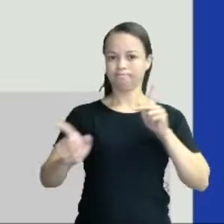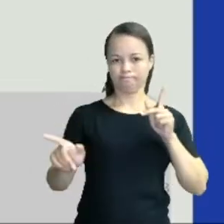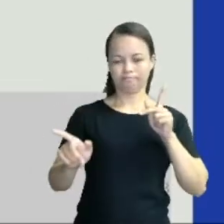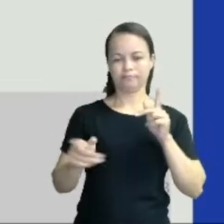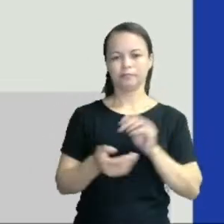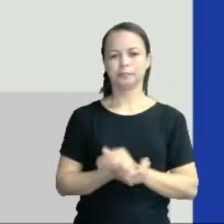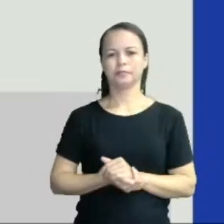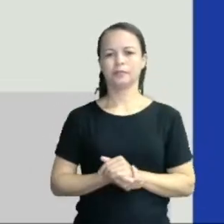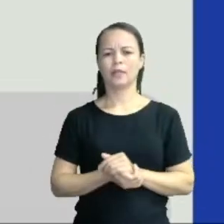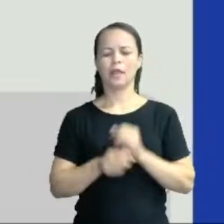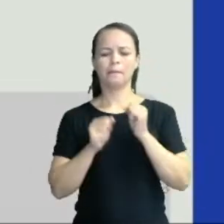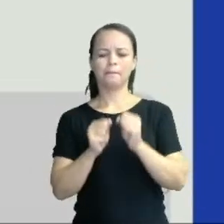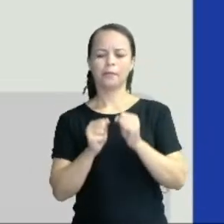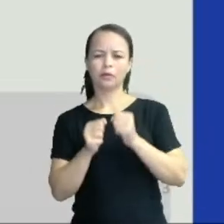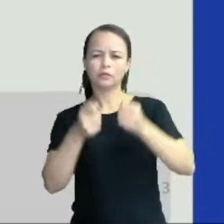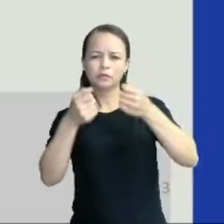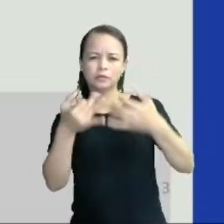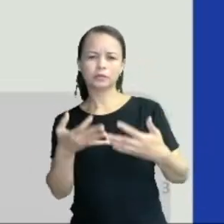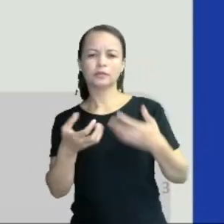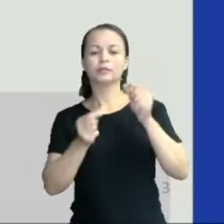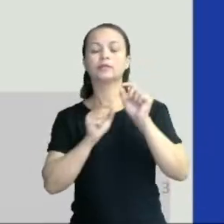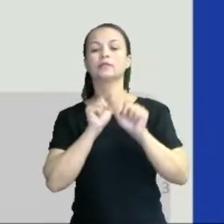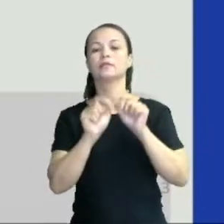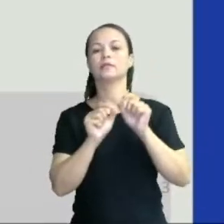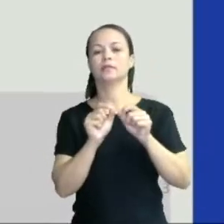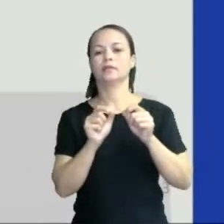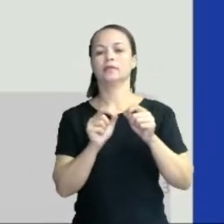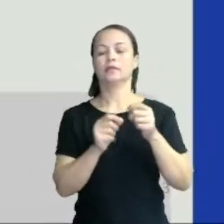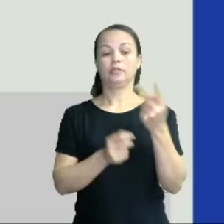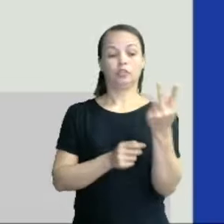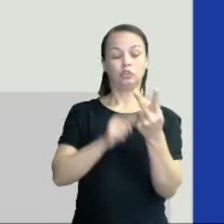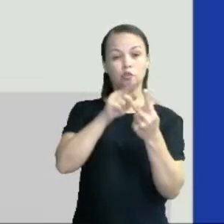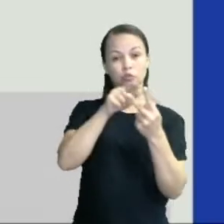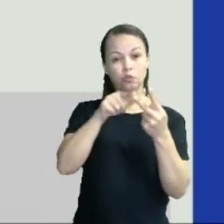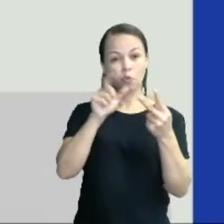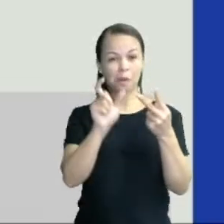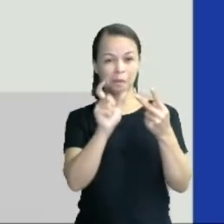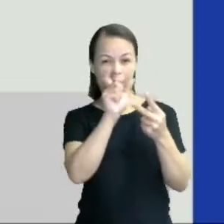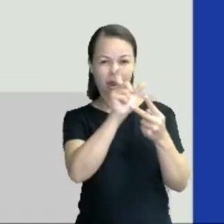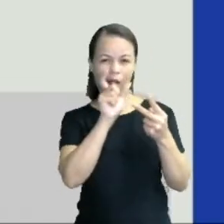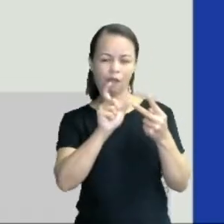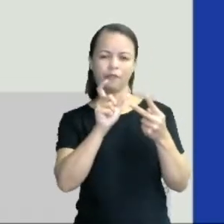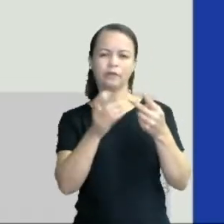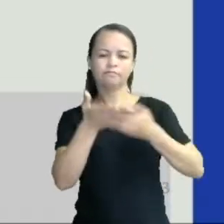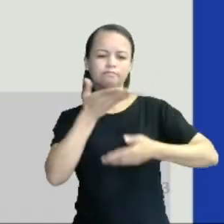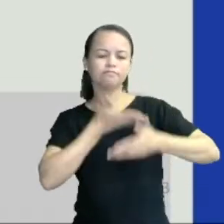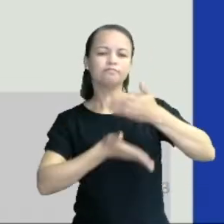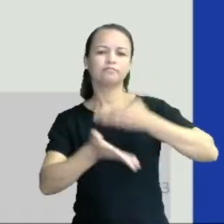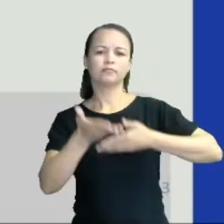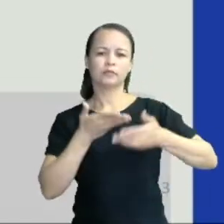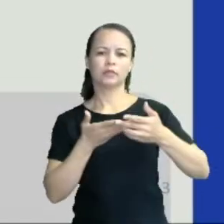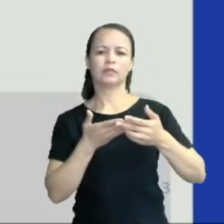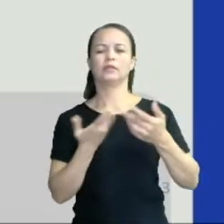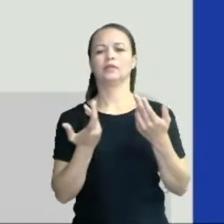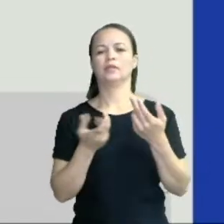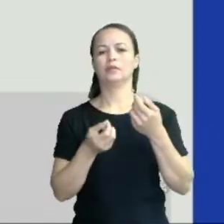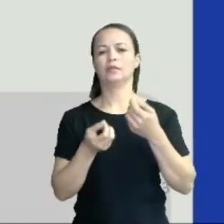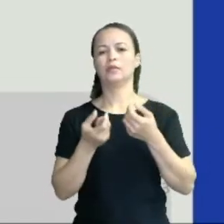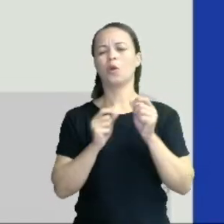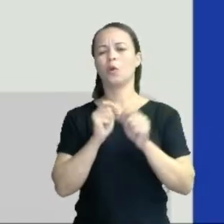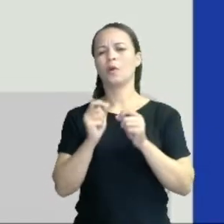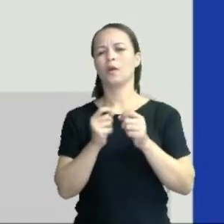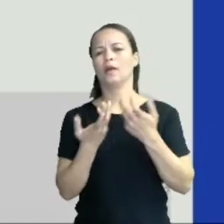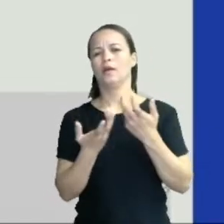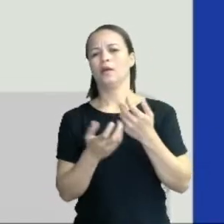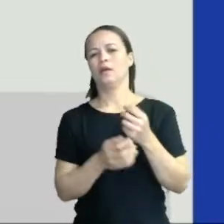dizer também que essas palavras homônimas e parônimas estabelecem uma relação de paromínia